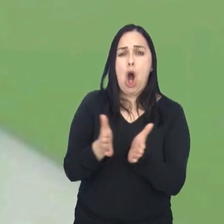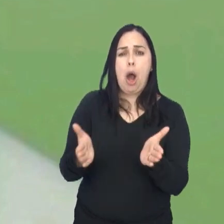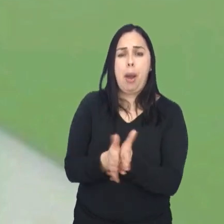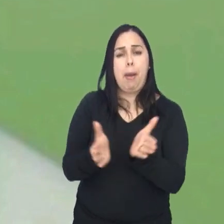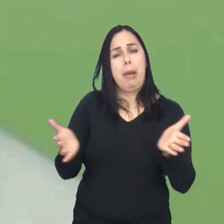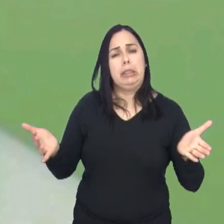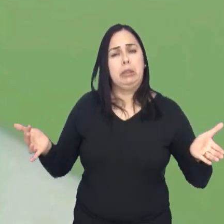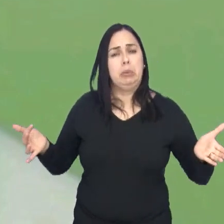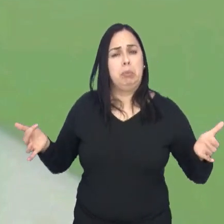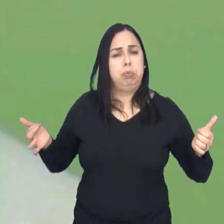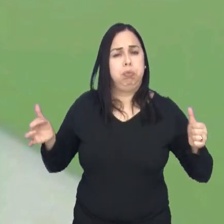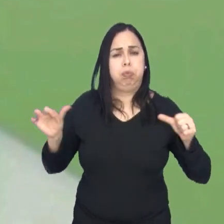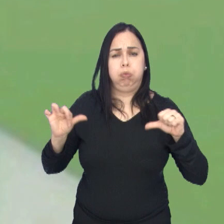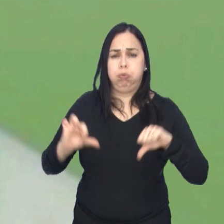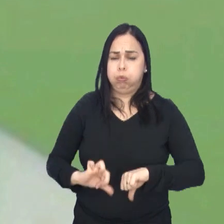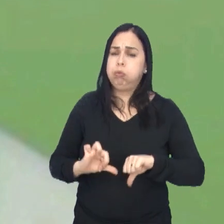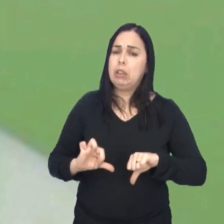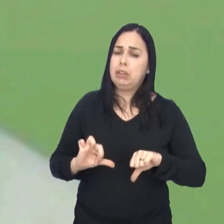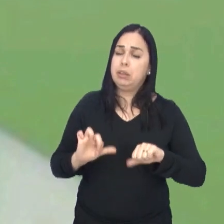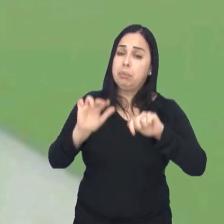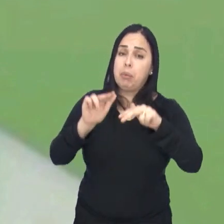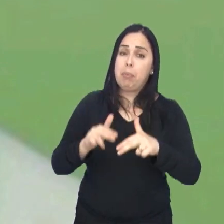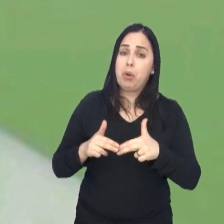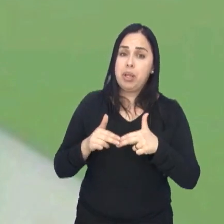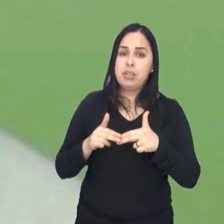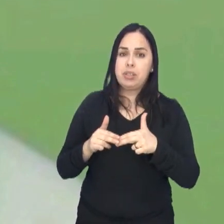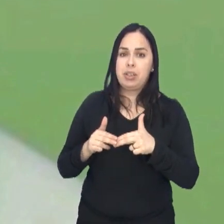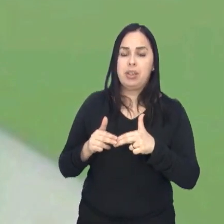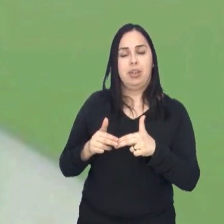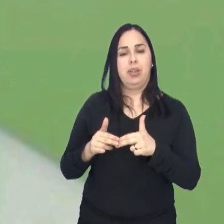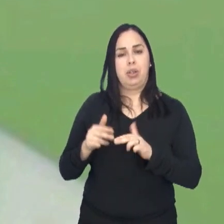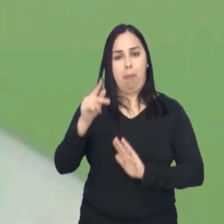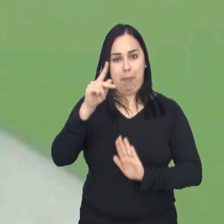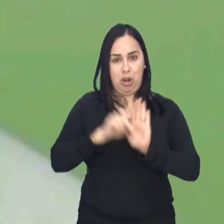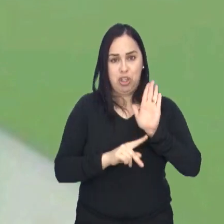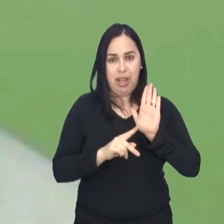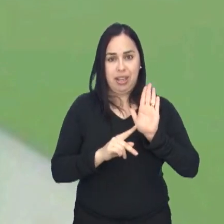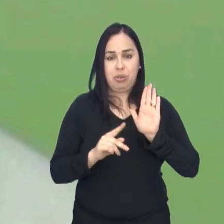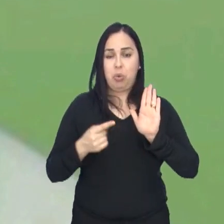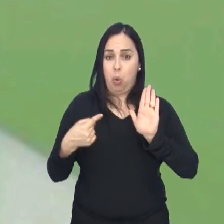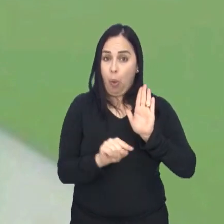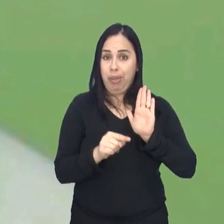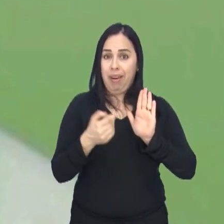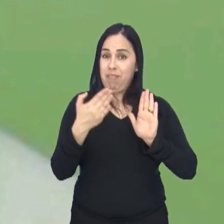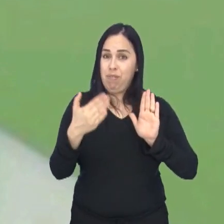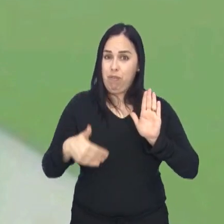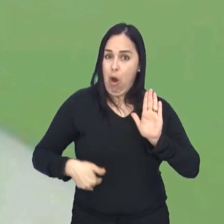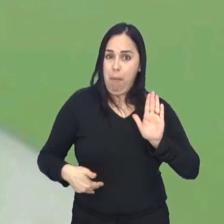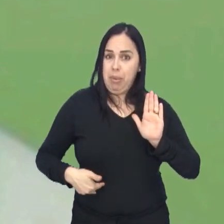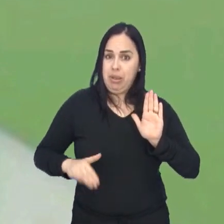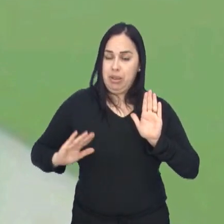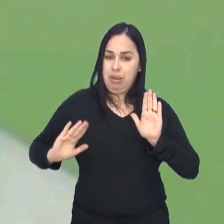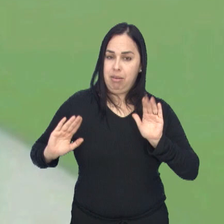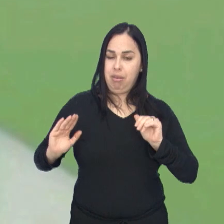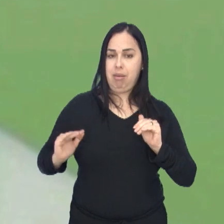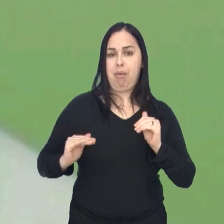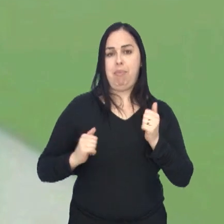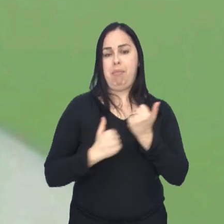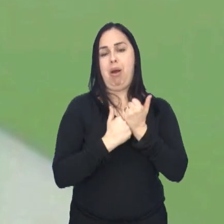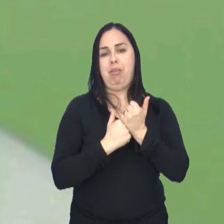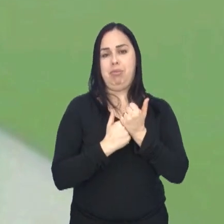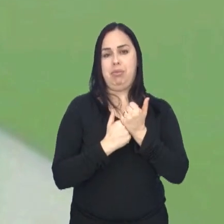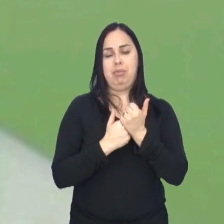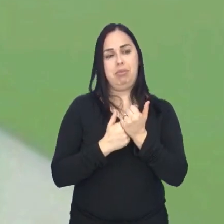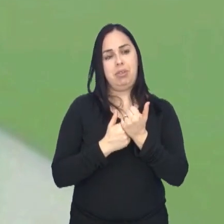pobreza. Então, apoiar esta causa de combate à fome é ter um olhar